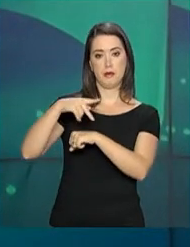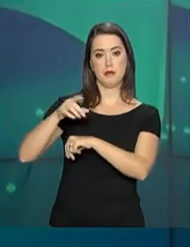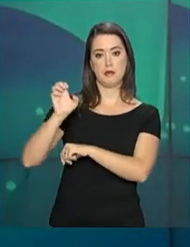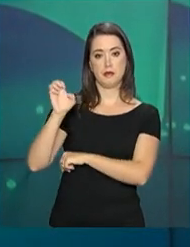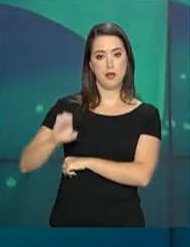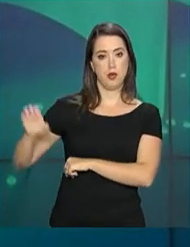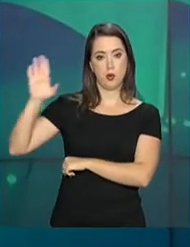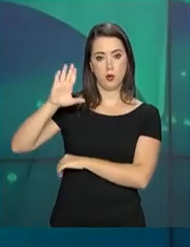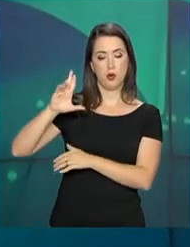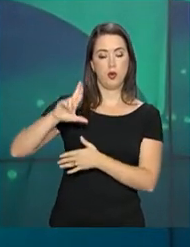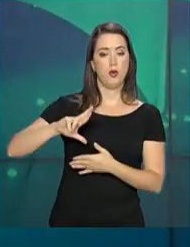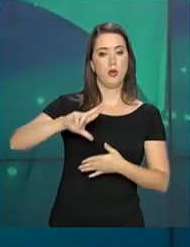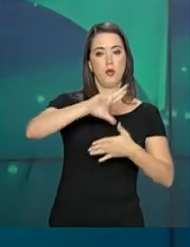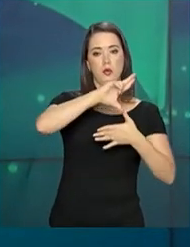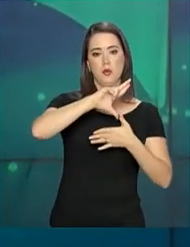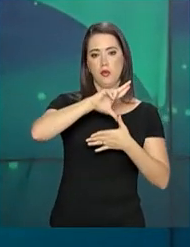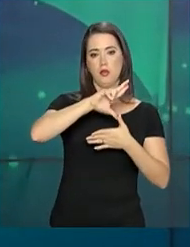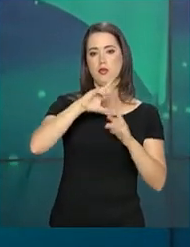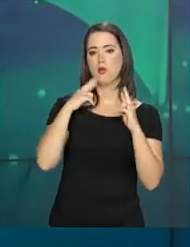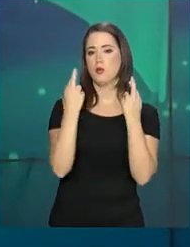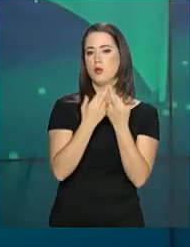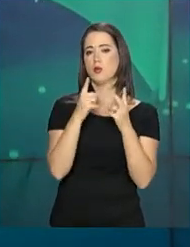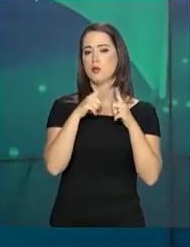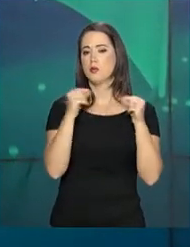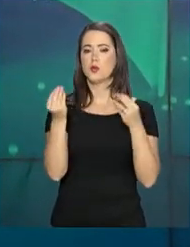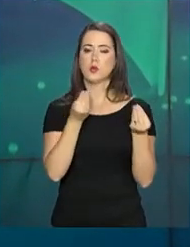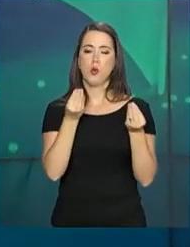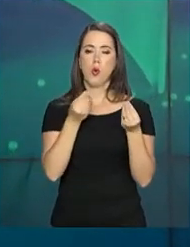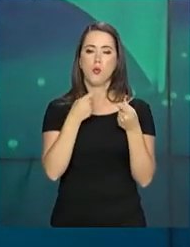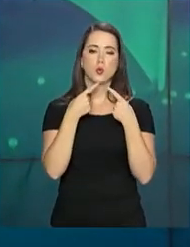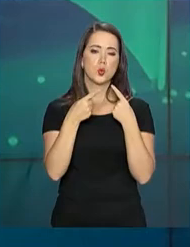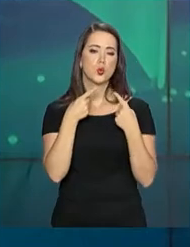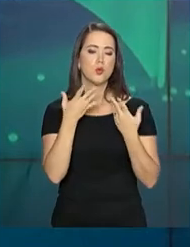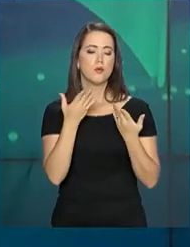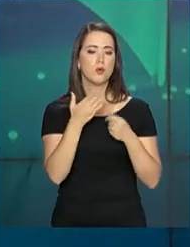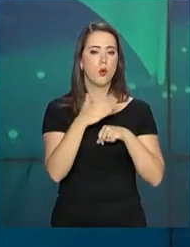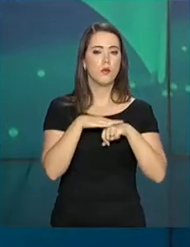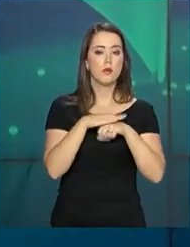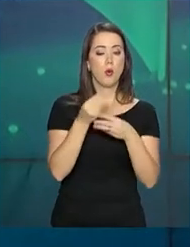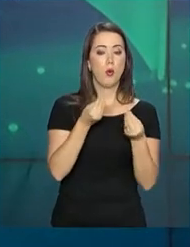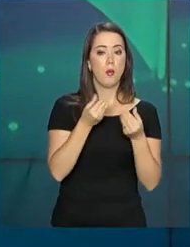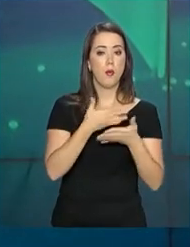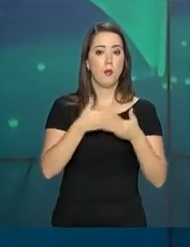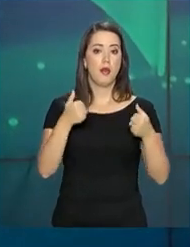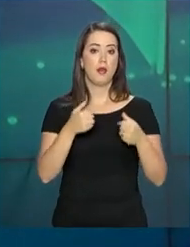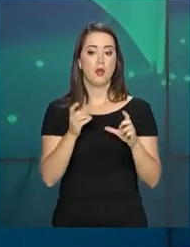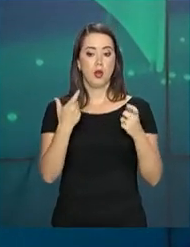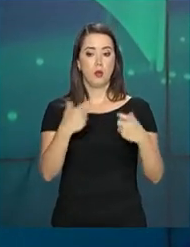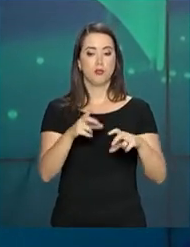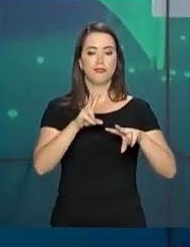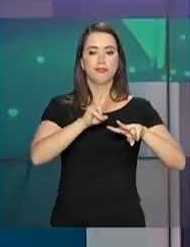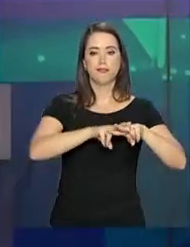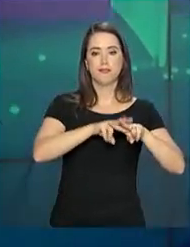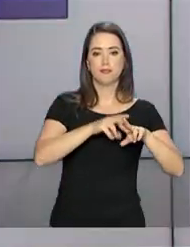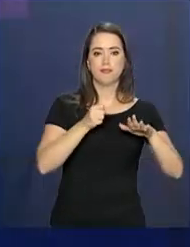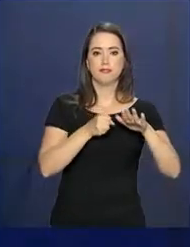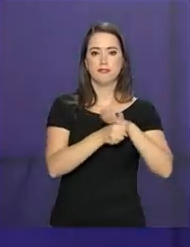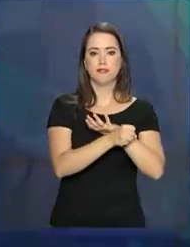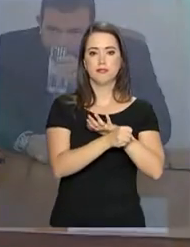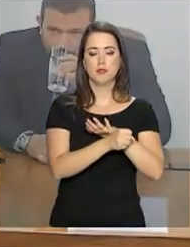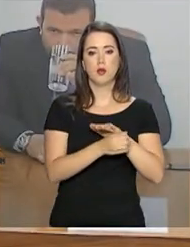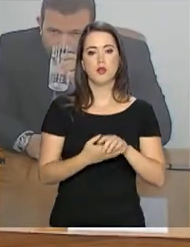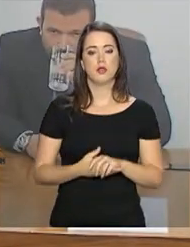latina estão reunidos em brasília para discutir formas de melhorar o sistema prisional vamos saber mais na reportagem